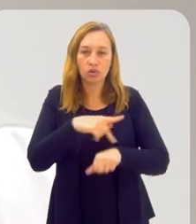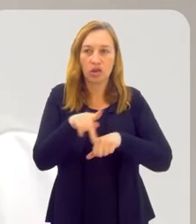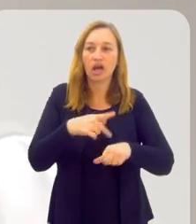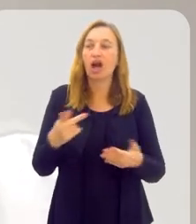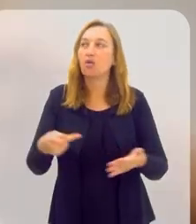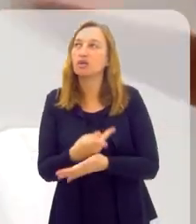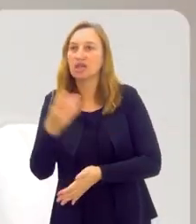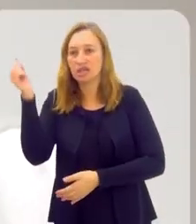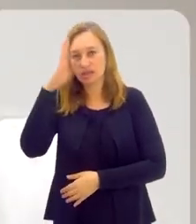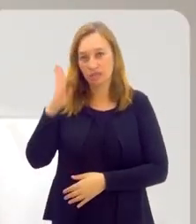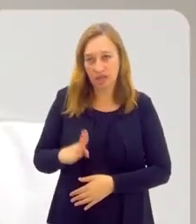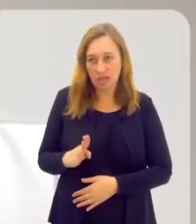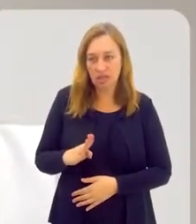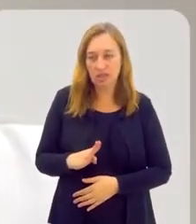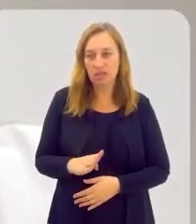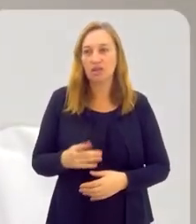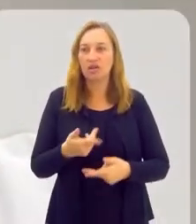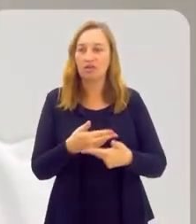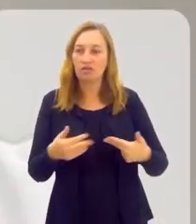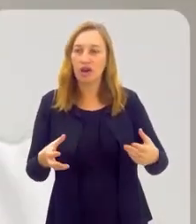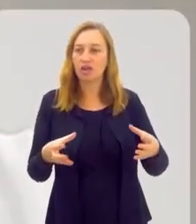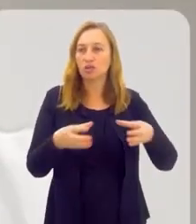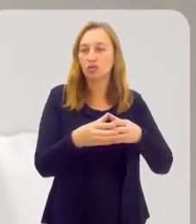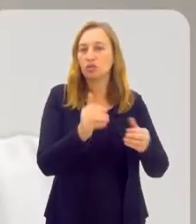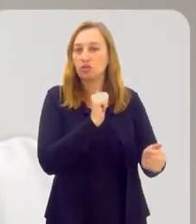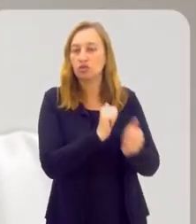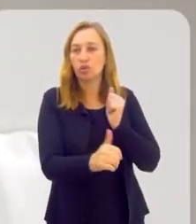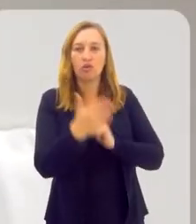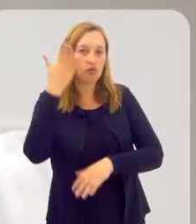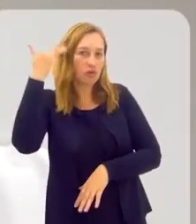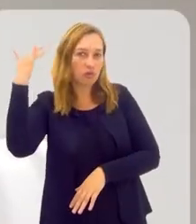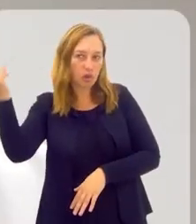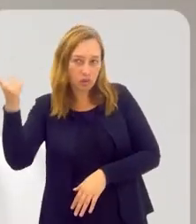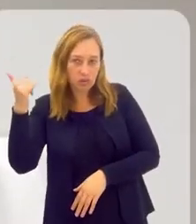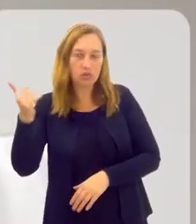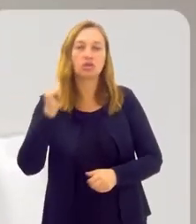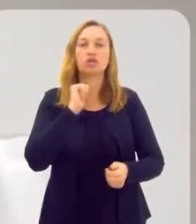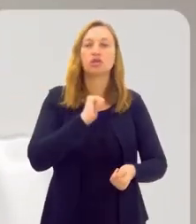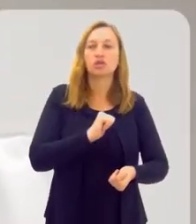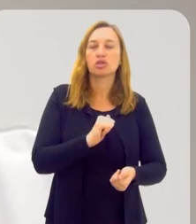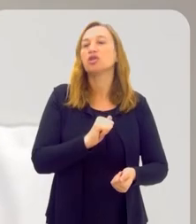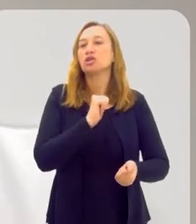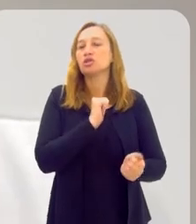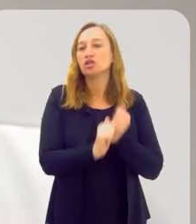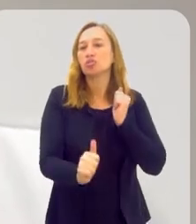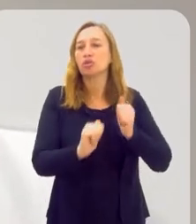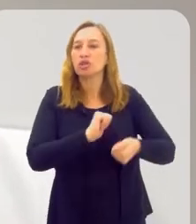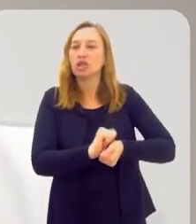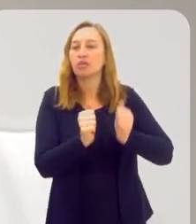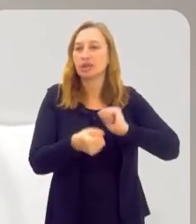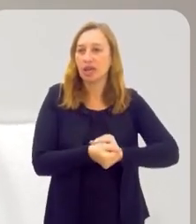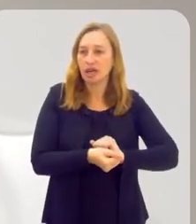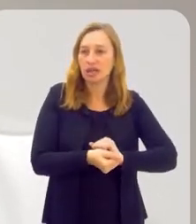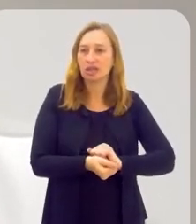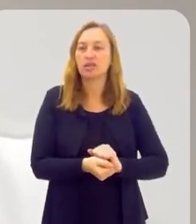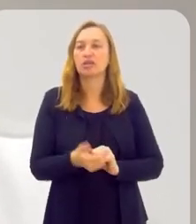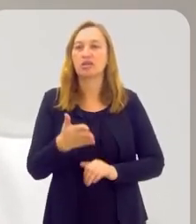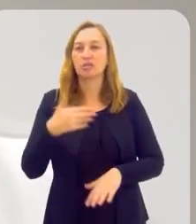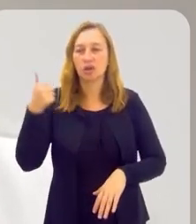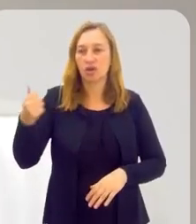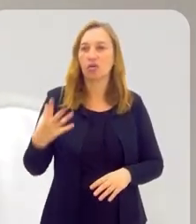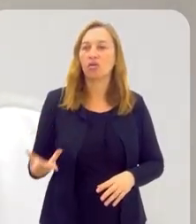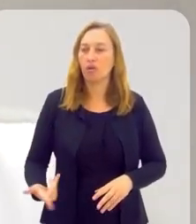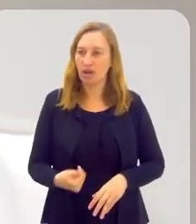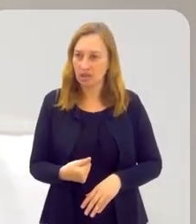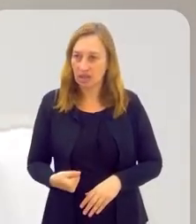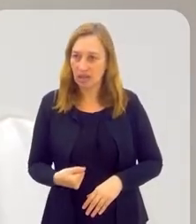como acontece no Brasil, grandes clubes já com secções e grupos específicos do desporto adaptado, e que depois, naturalmente, querem ter as melhores